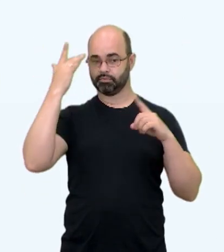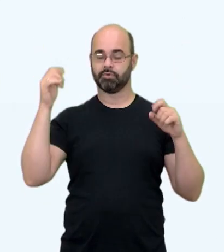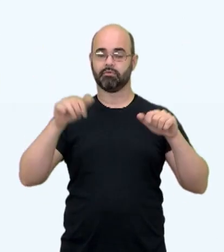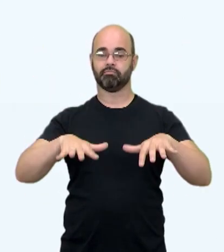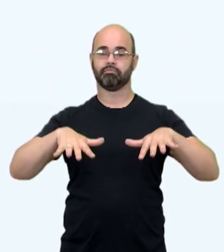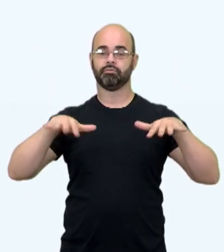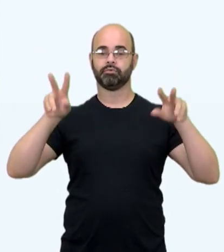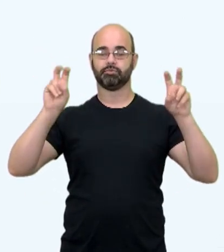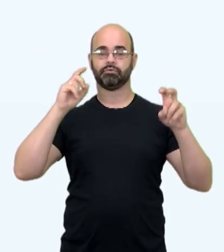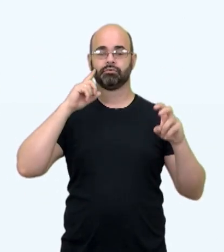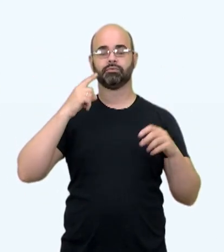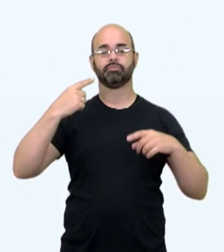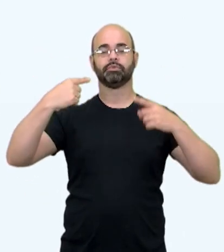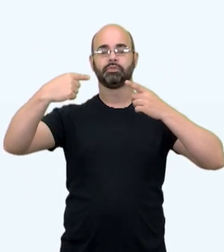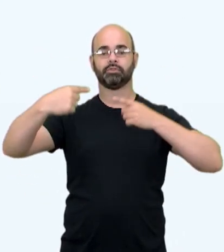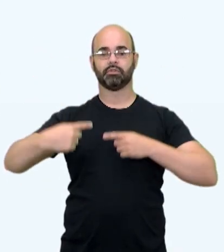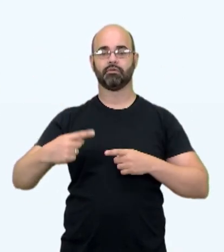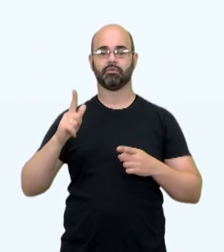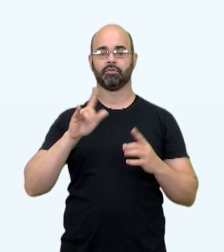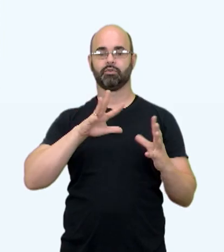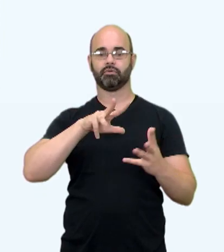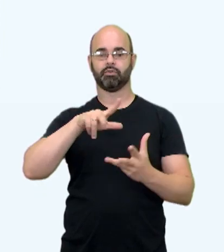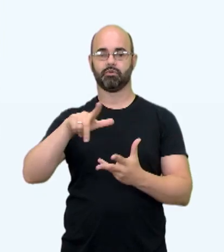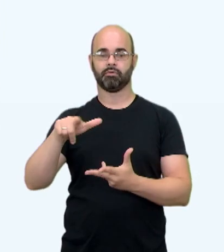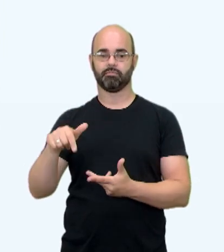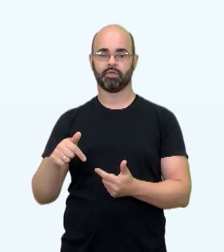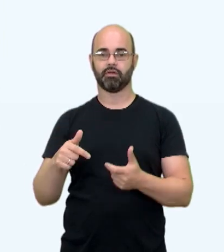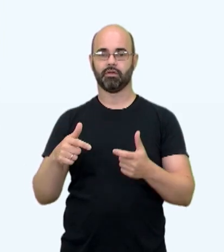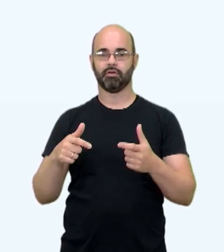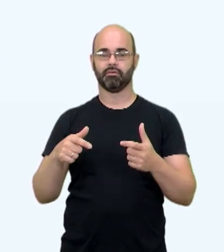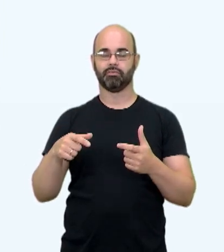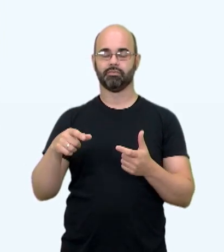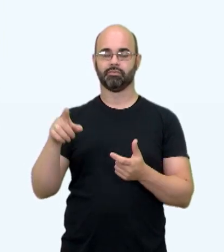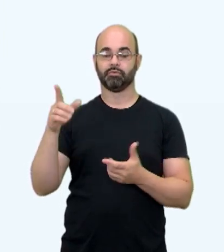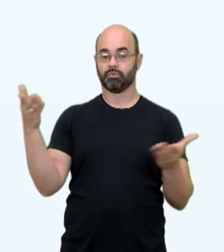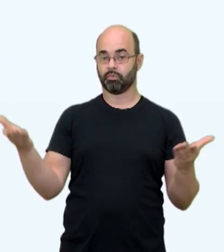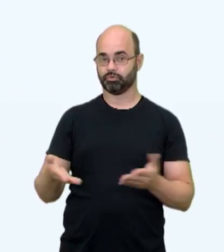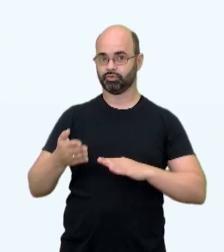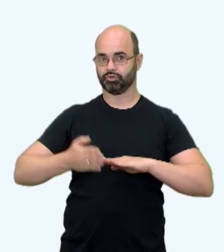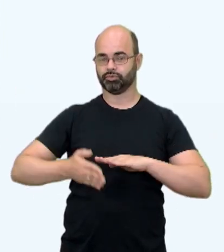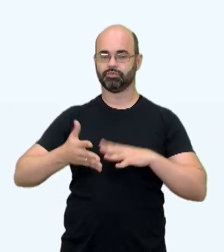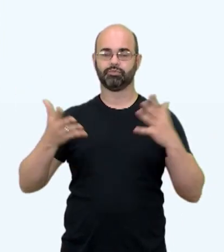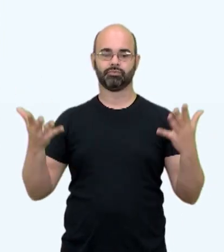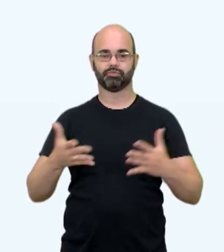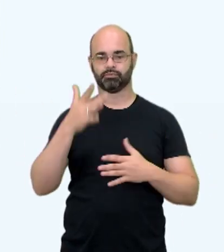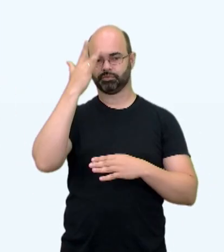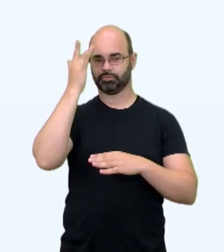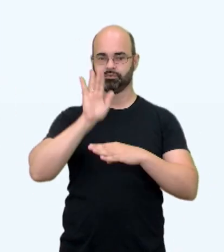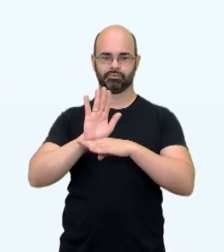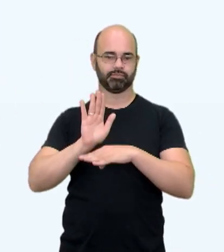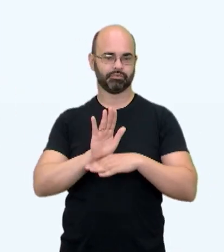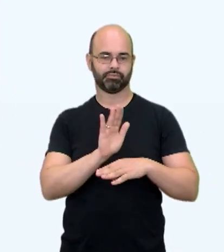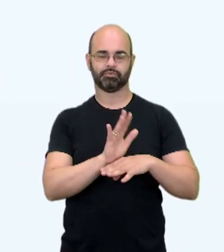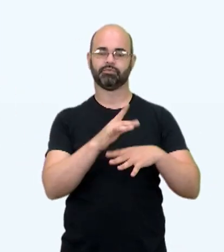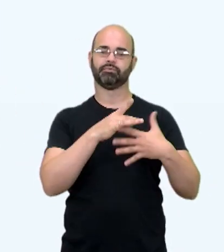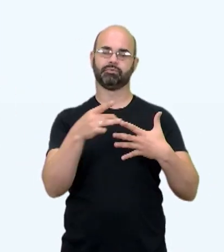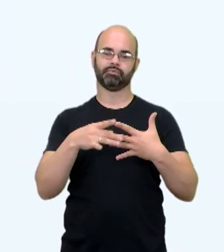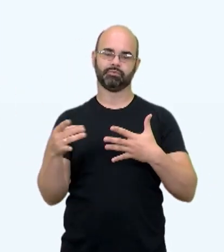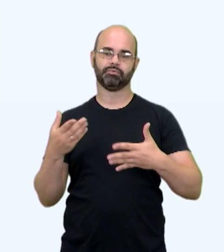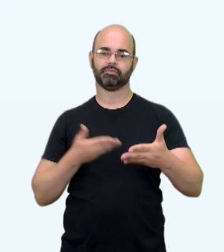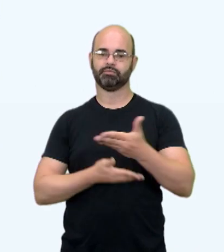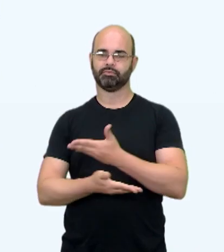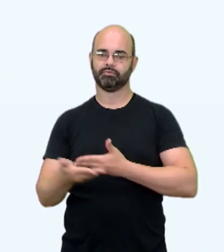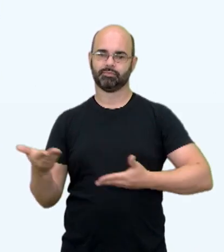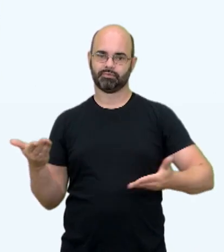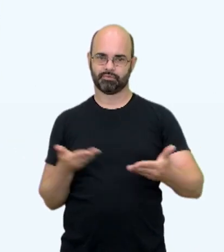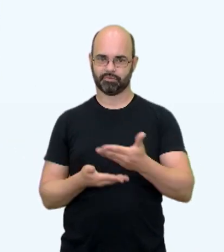desafios globais contemporâneos, cuja compreensão exige cada vez mais a cooperação multidisciplinar entre ciências naturais